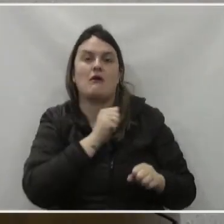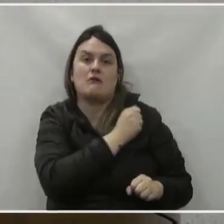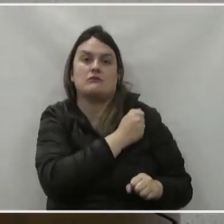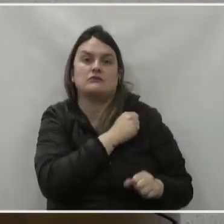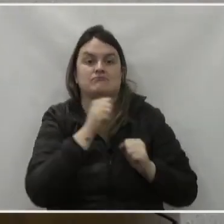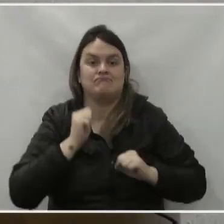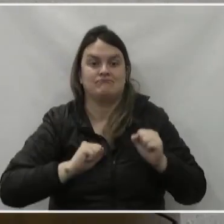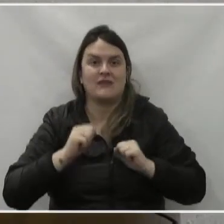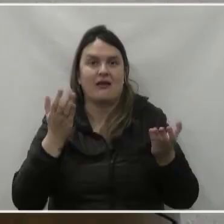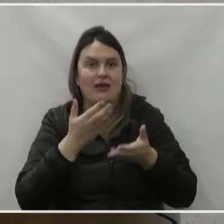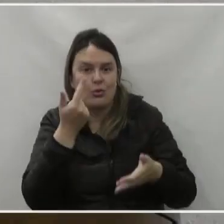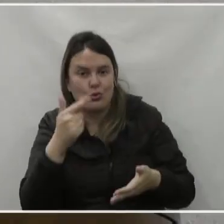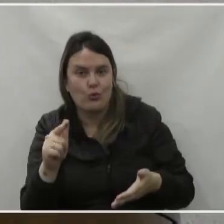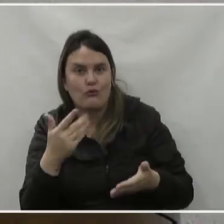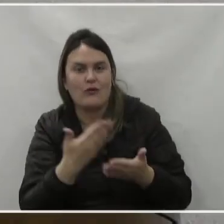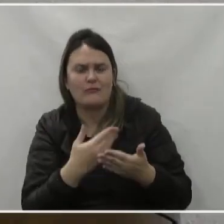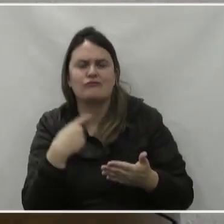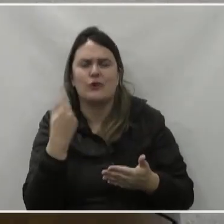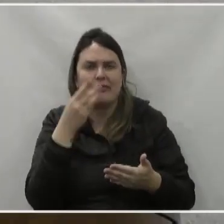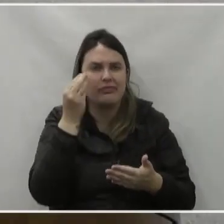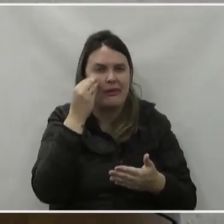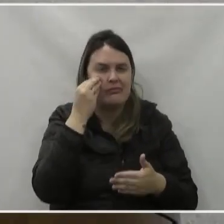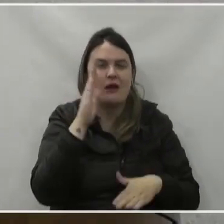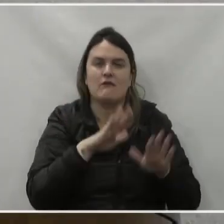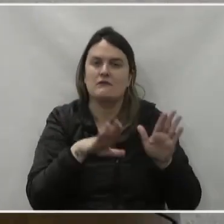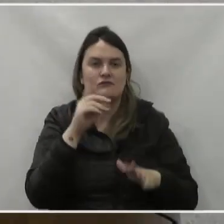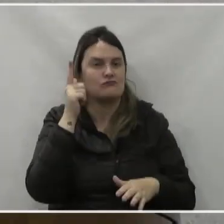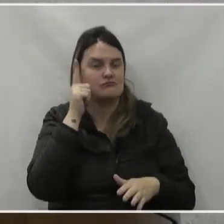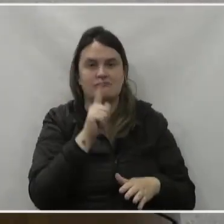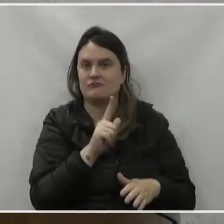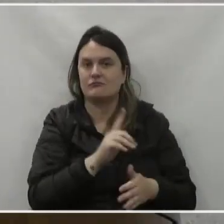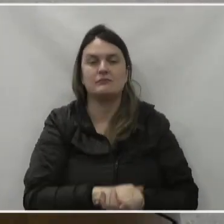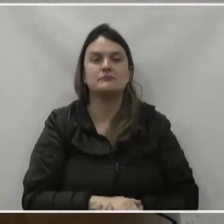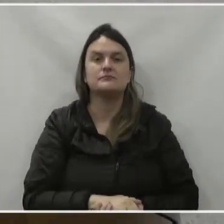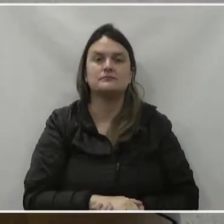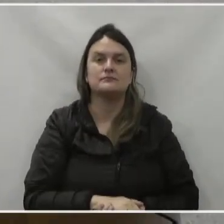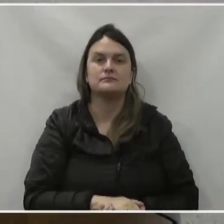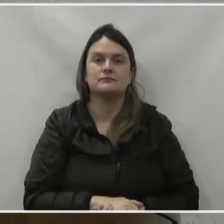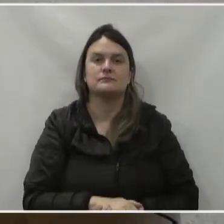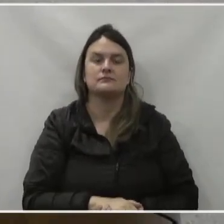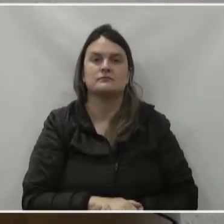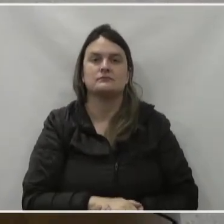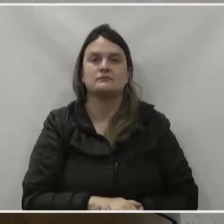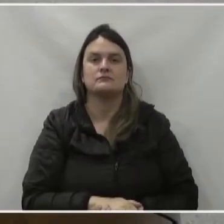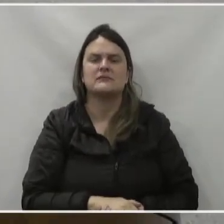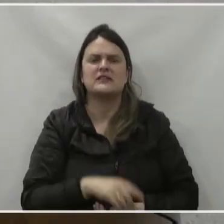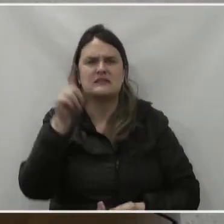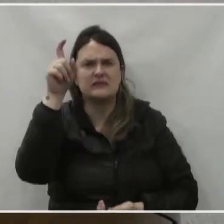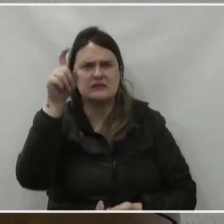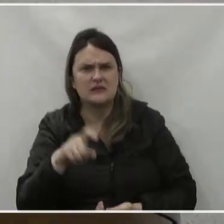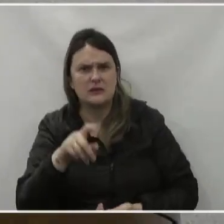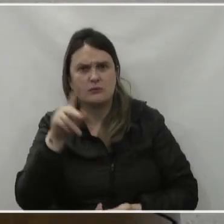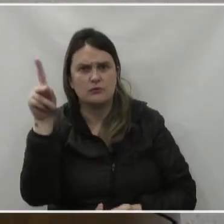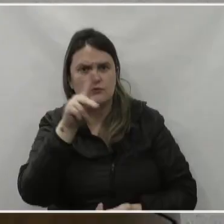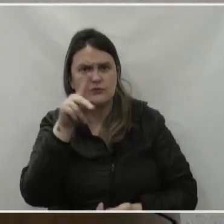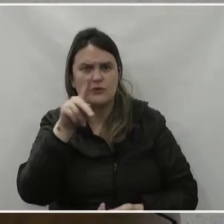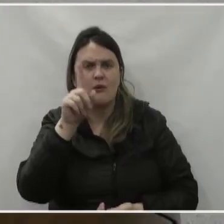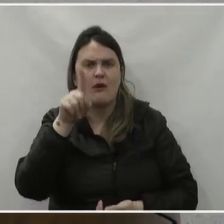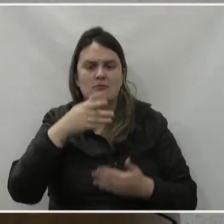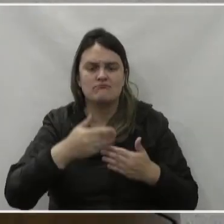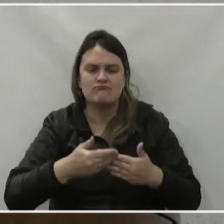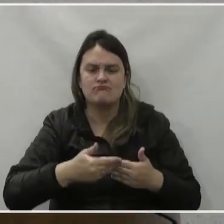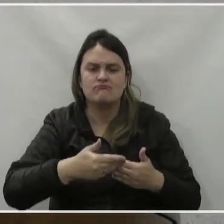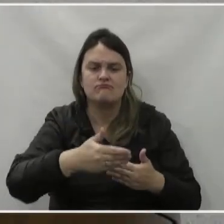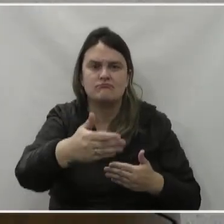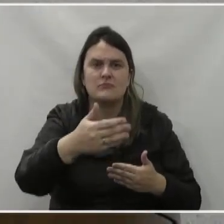aula. Tentamos, mas nem sempre conseguimos. O ser professor vai muito além